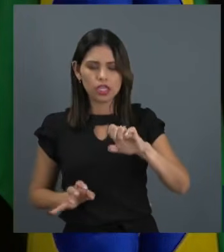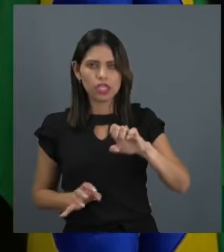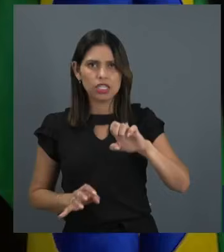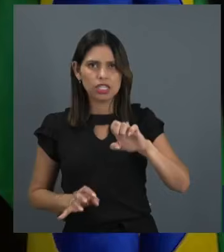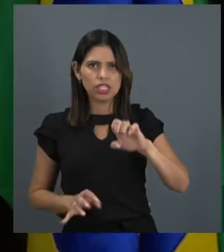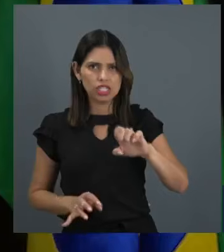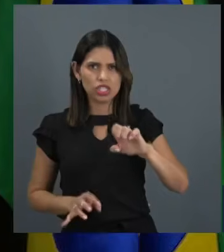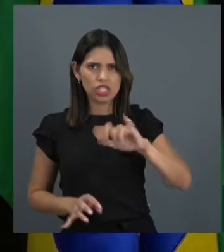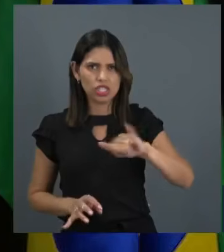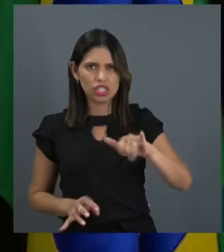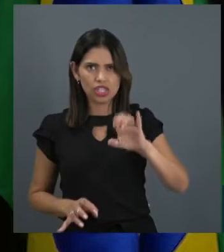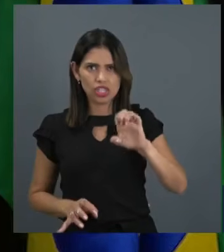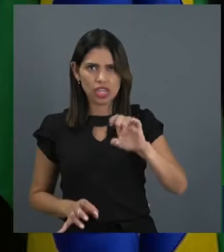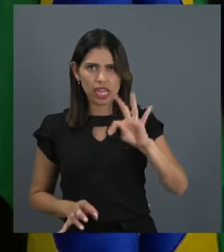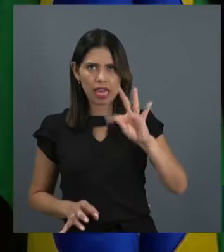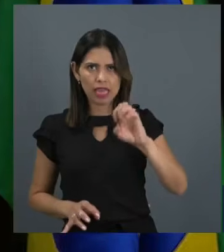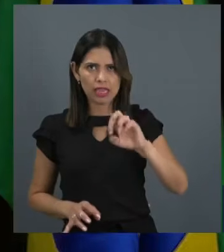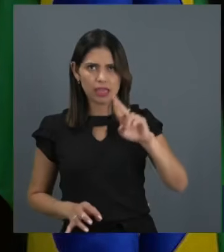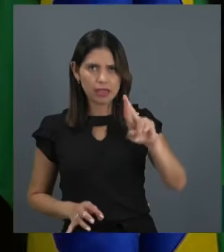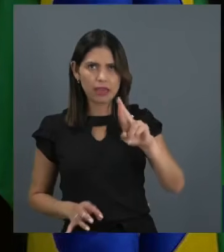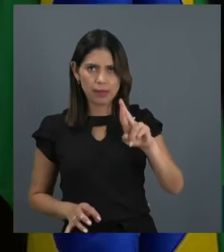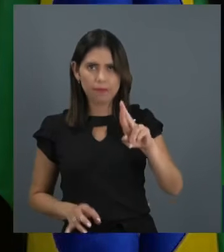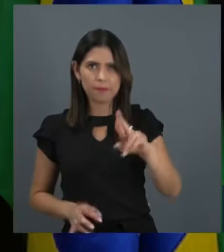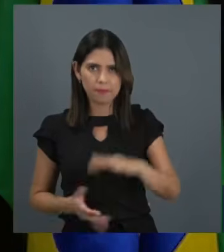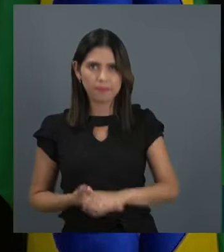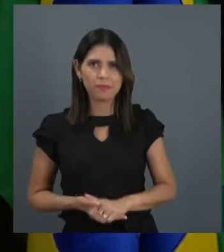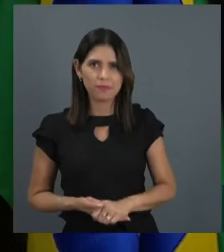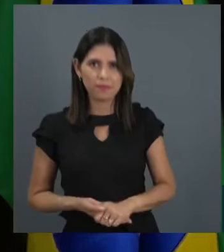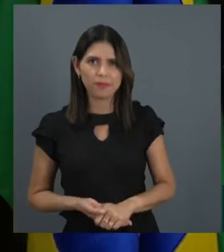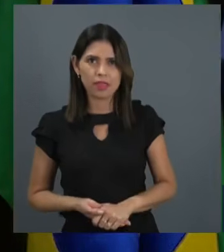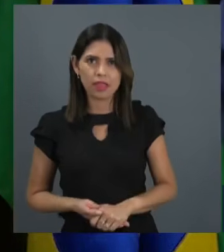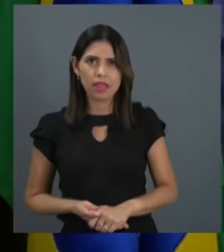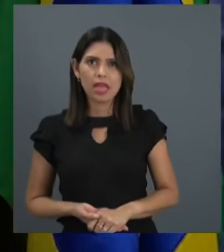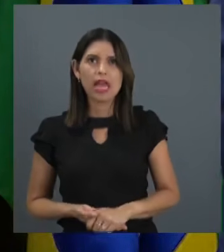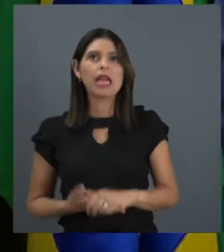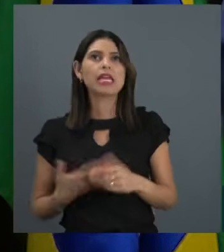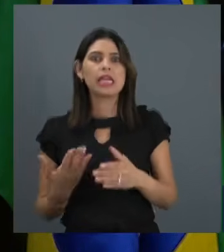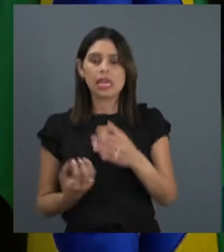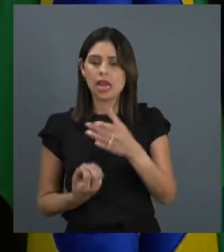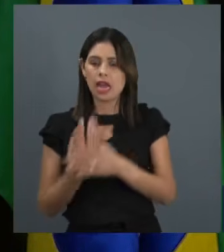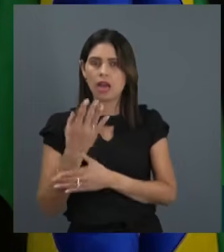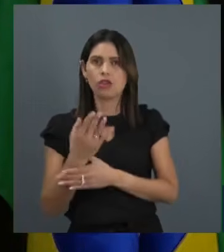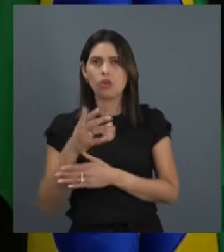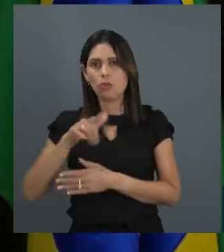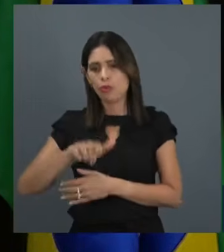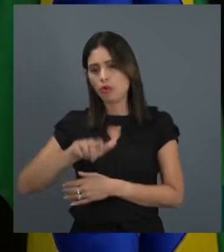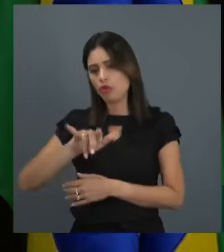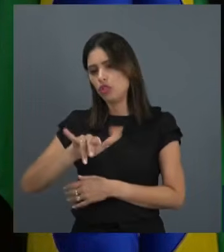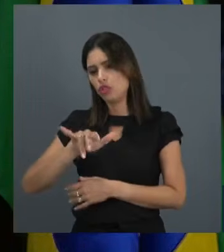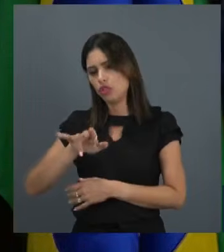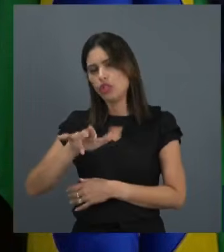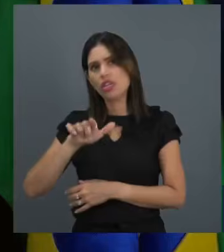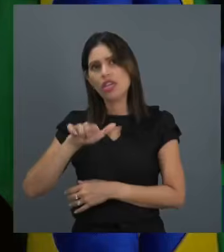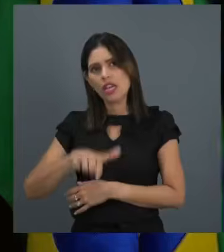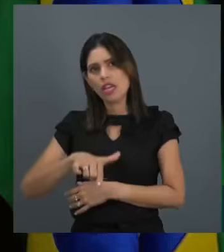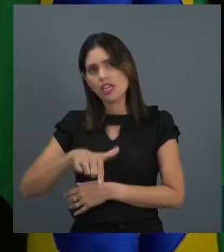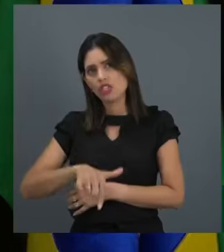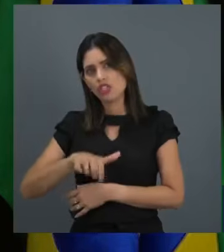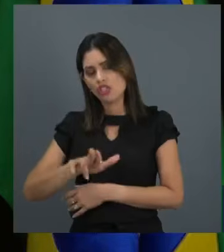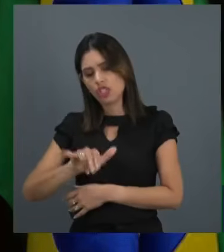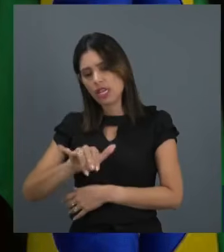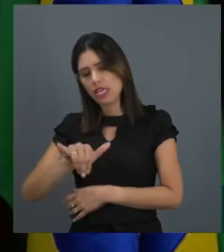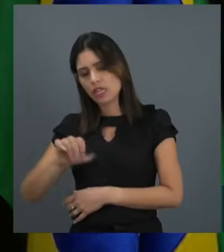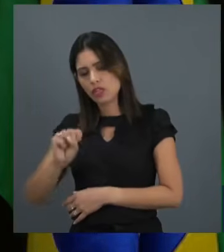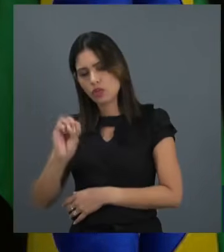Getter, para ser a pronúncia em inglês correto, criada por Jason Miller, ex-assessor do presidente Donald